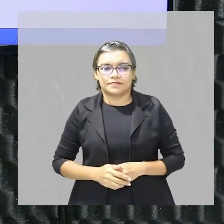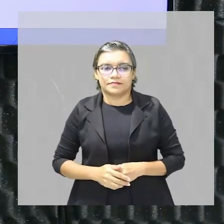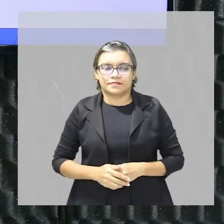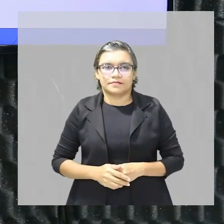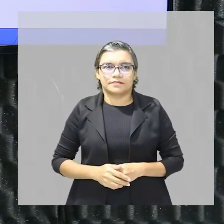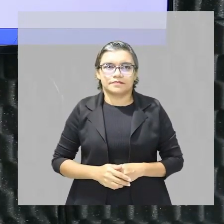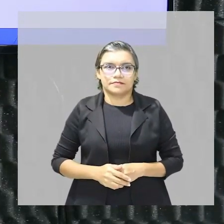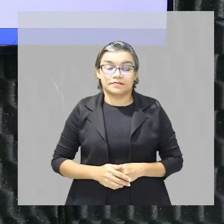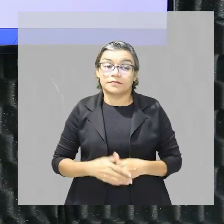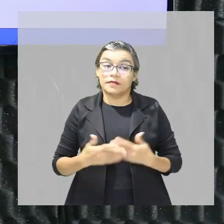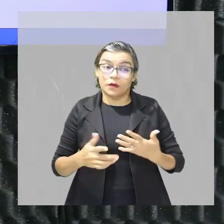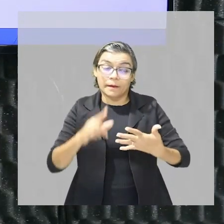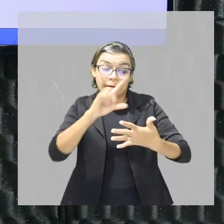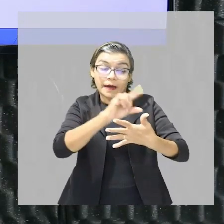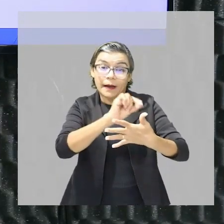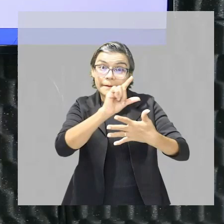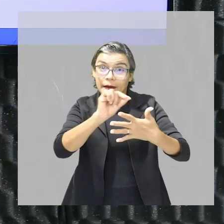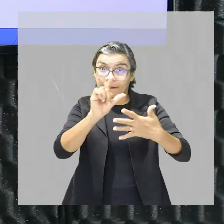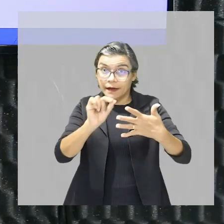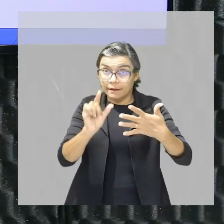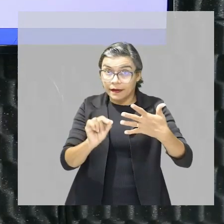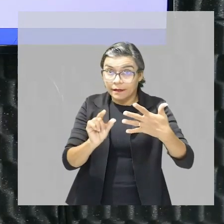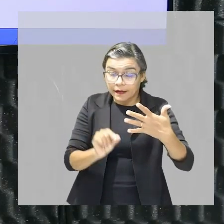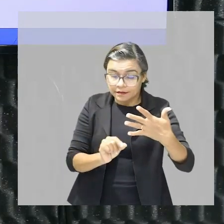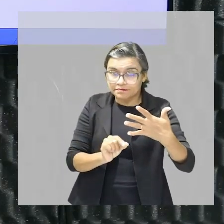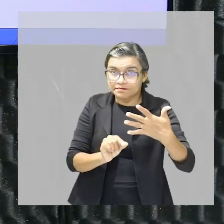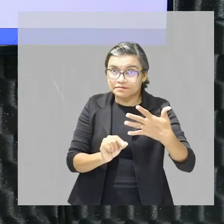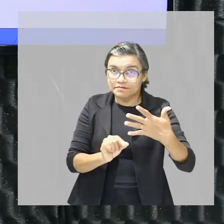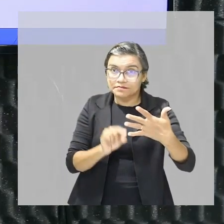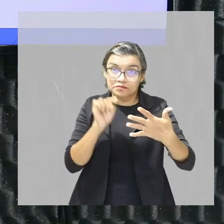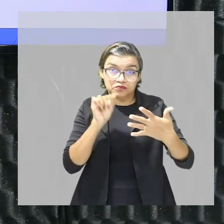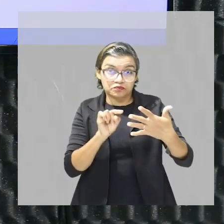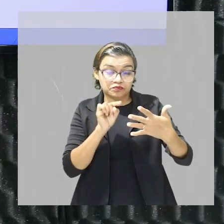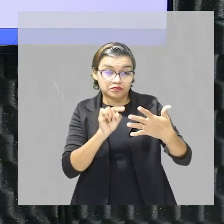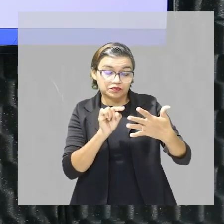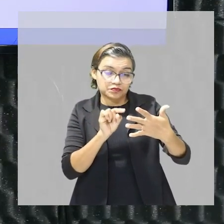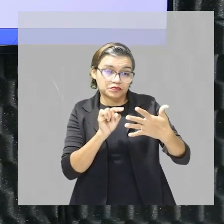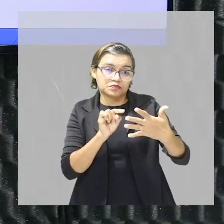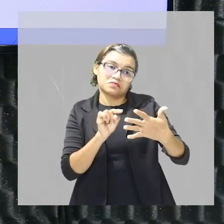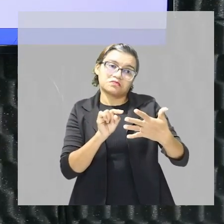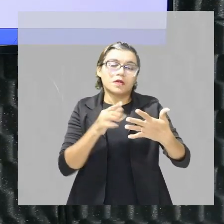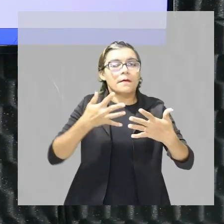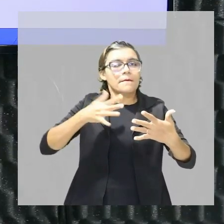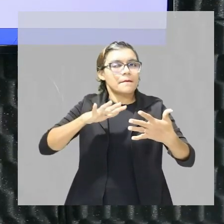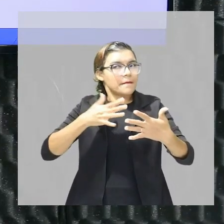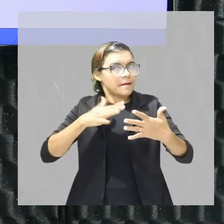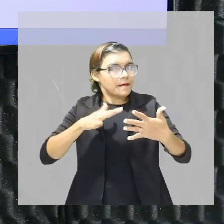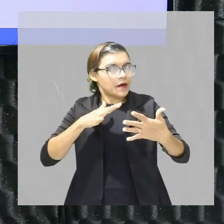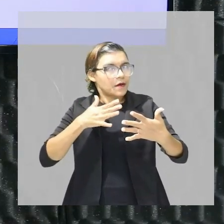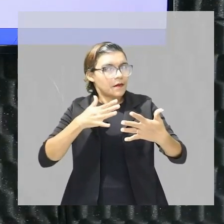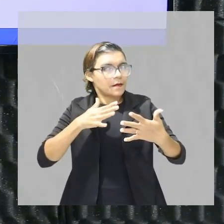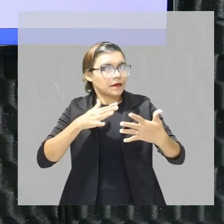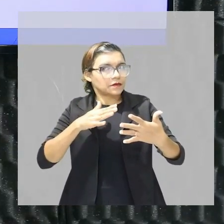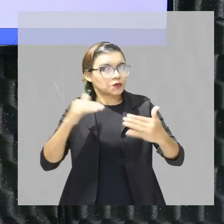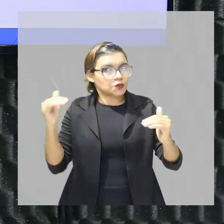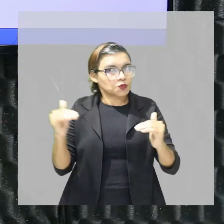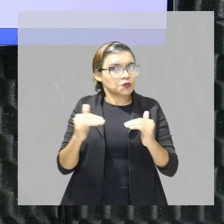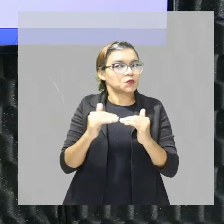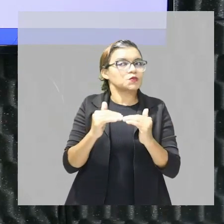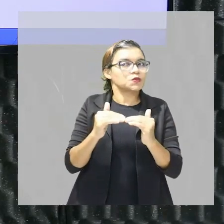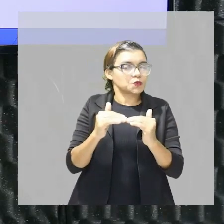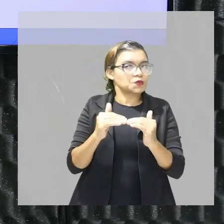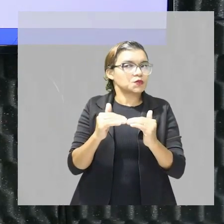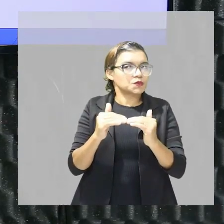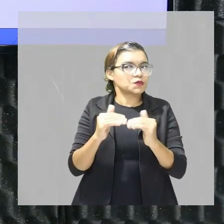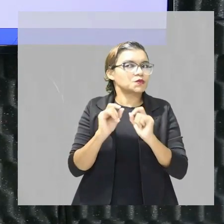das alternativas aqui se torna mais Aprazível que está mais a contento para